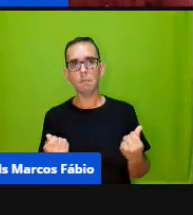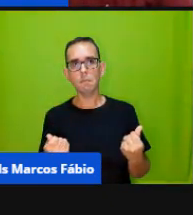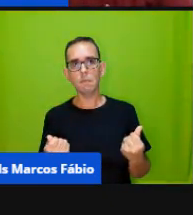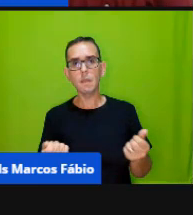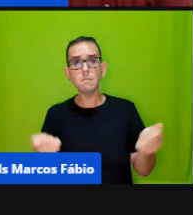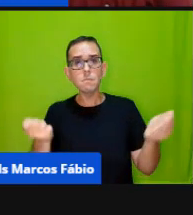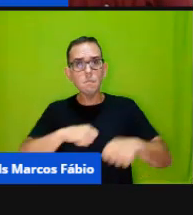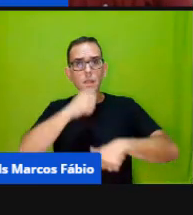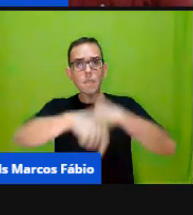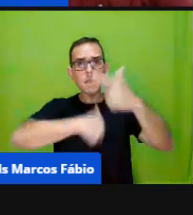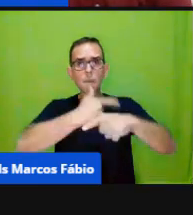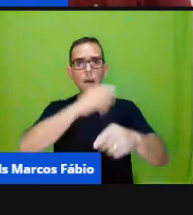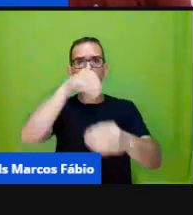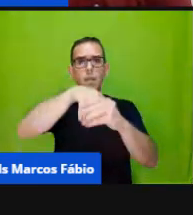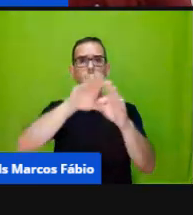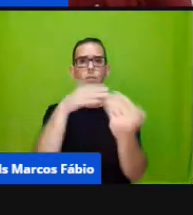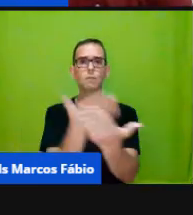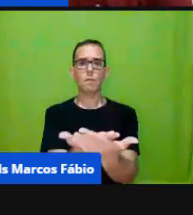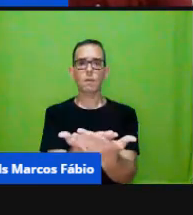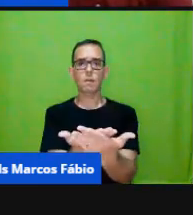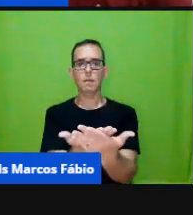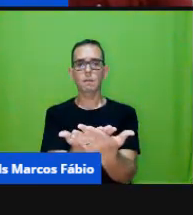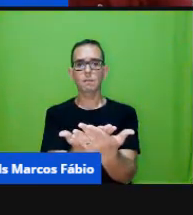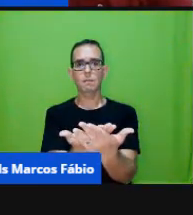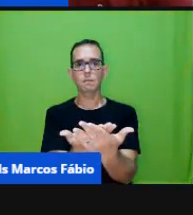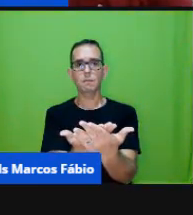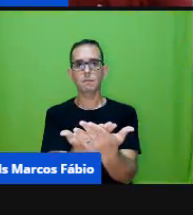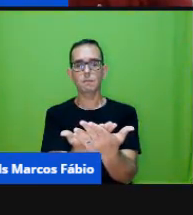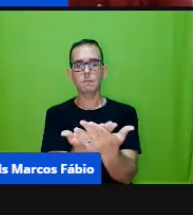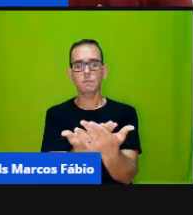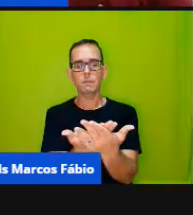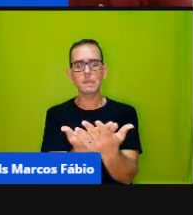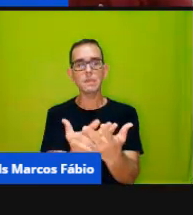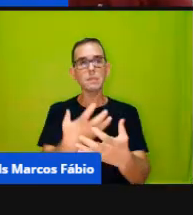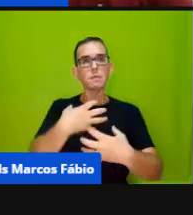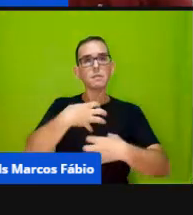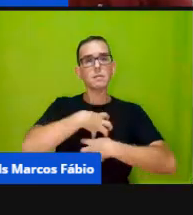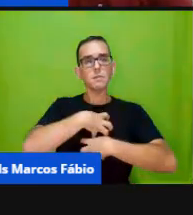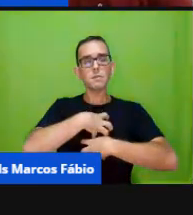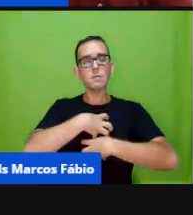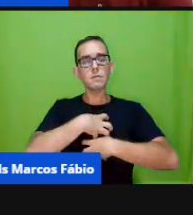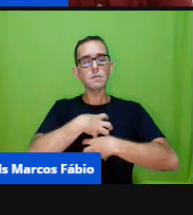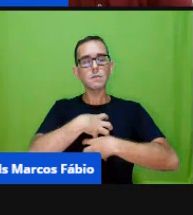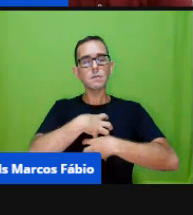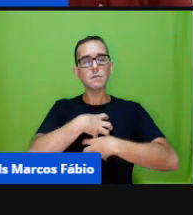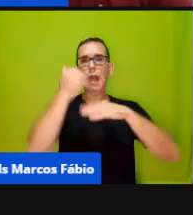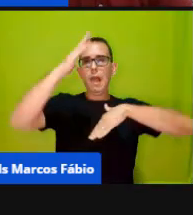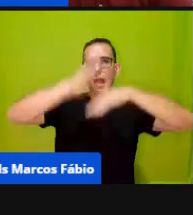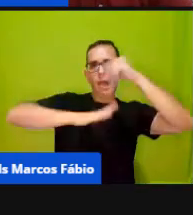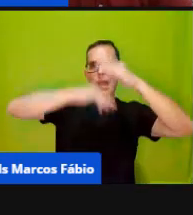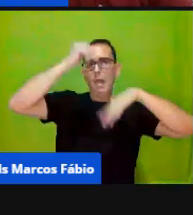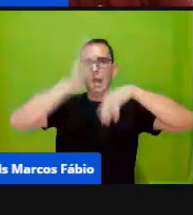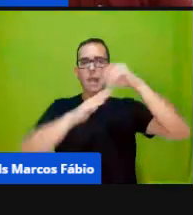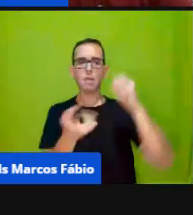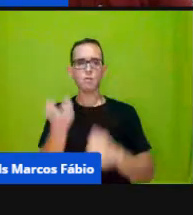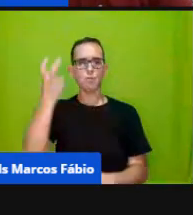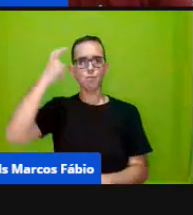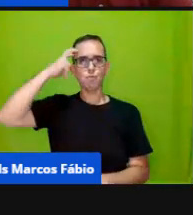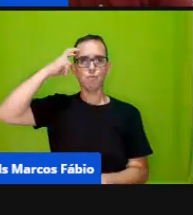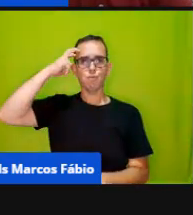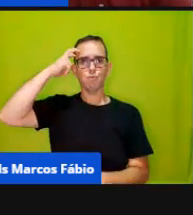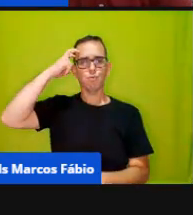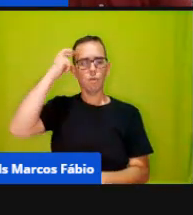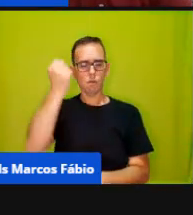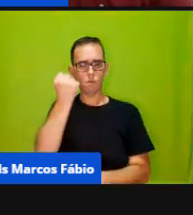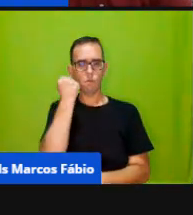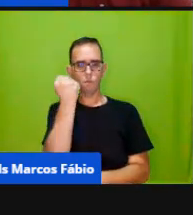atividade na escola, né? A arte e a cultura sempre estiveram latentes